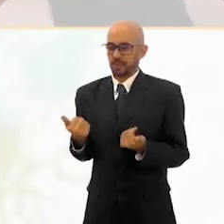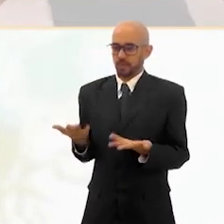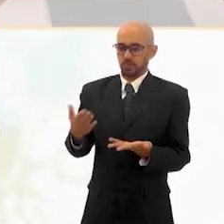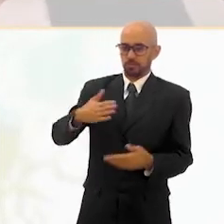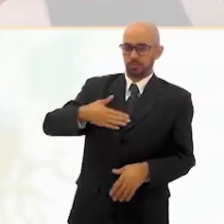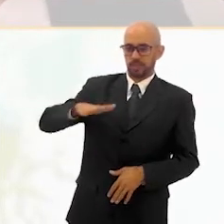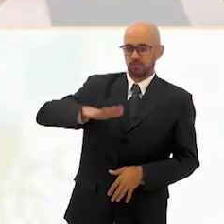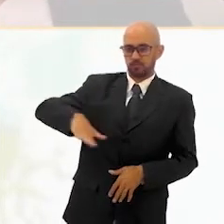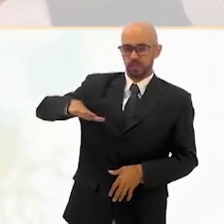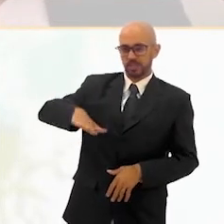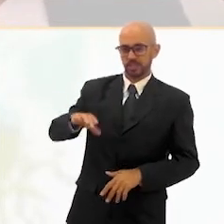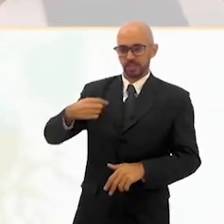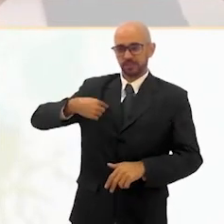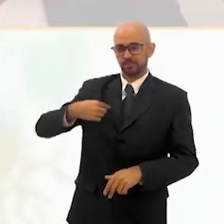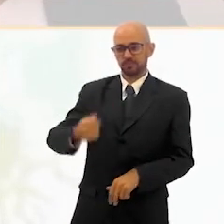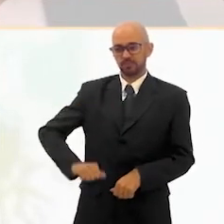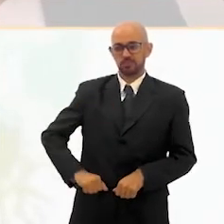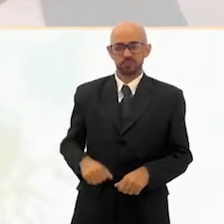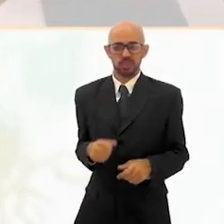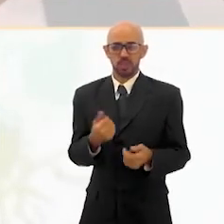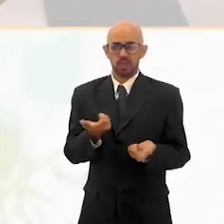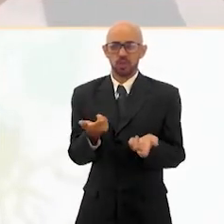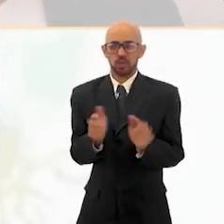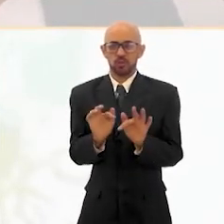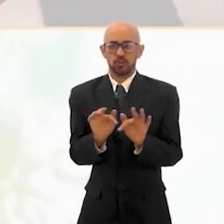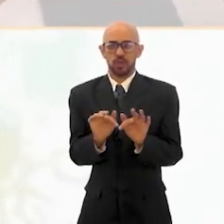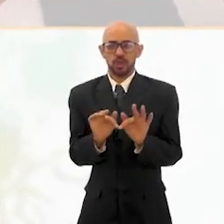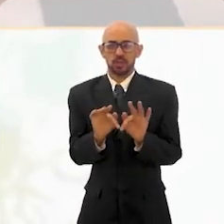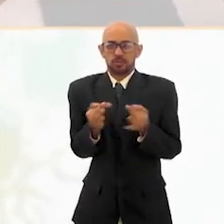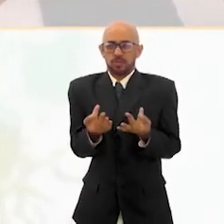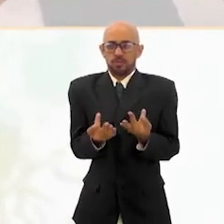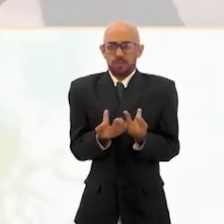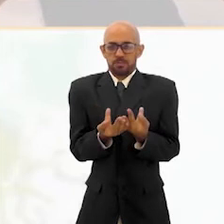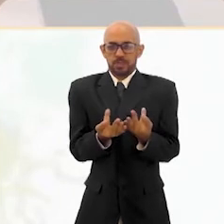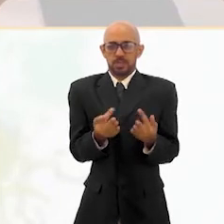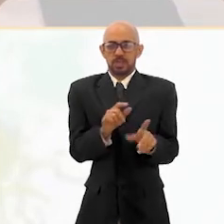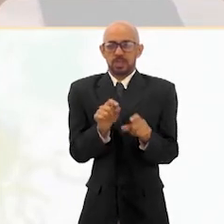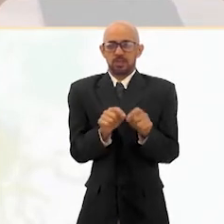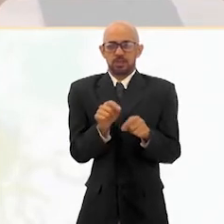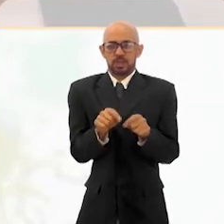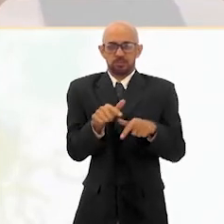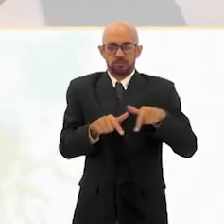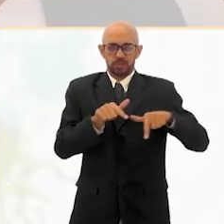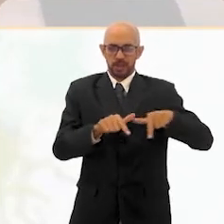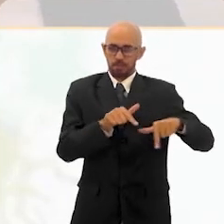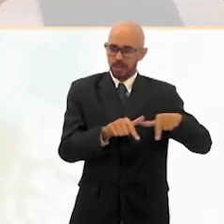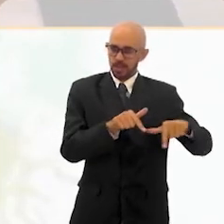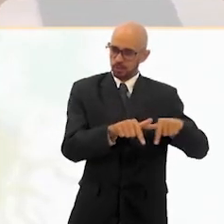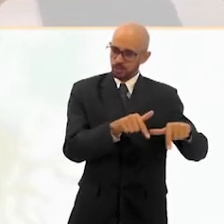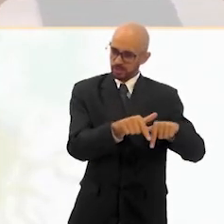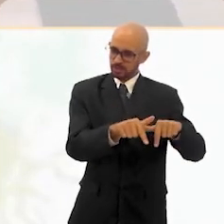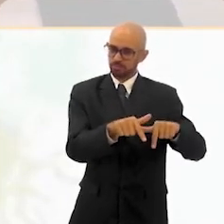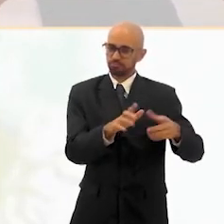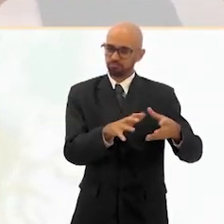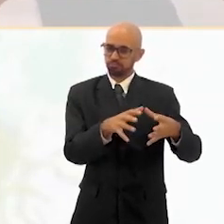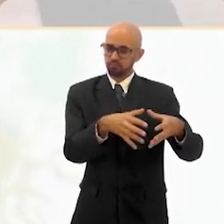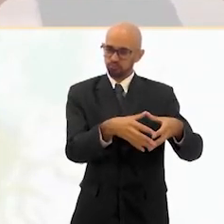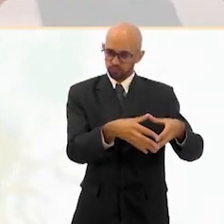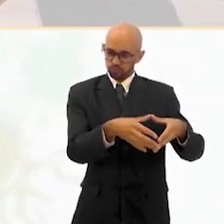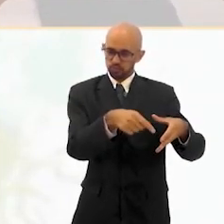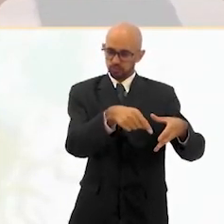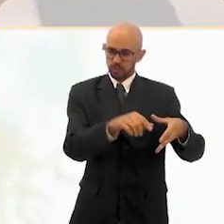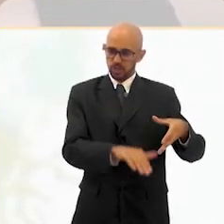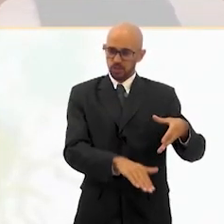Então, na minha infância, eu venho de uma classe. Meus pais eram de uma classe mais trabalhadora, né? Então,